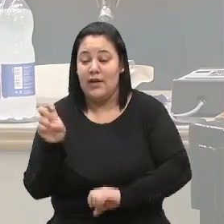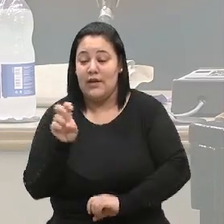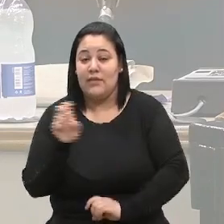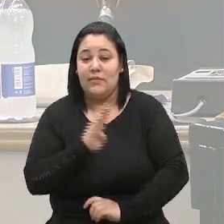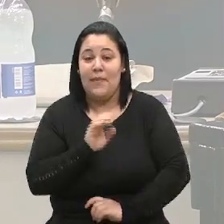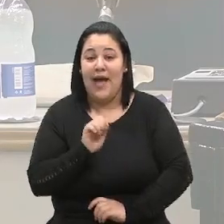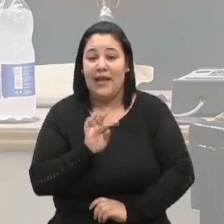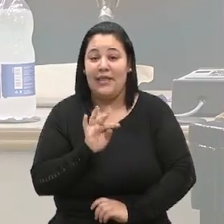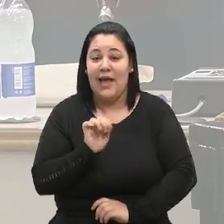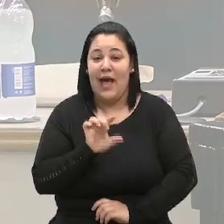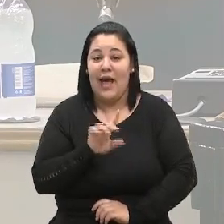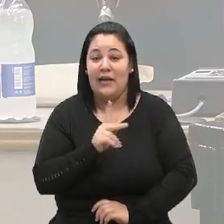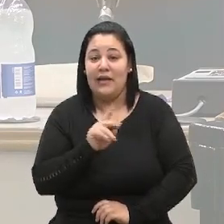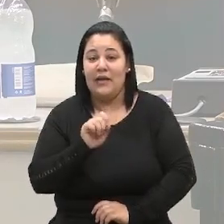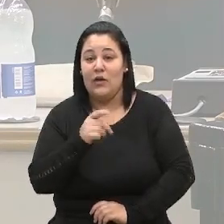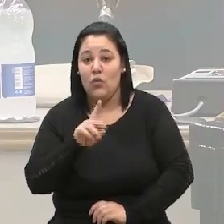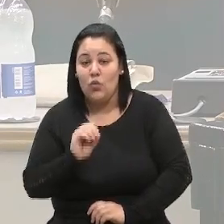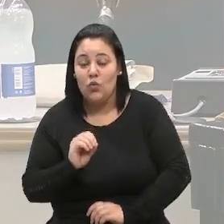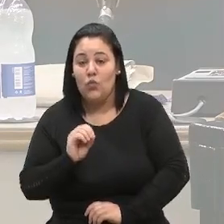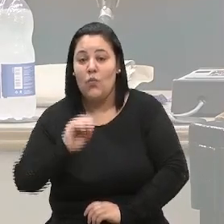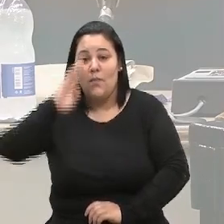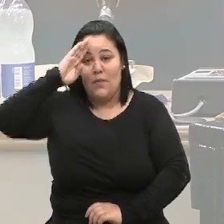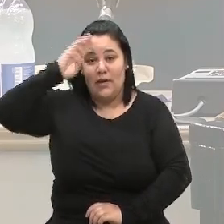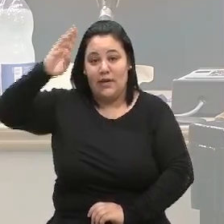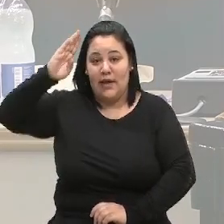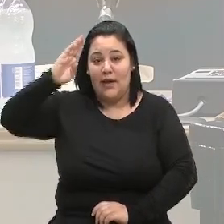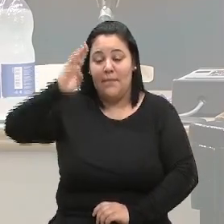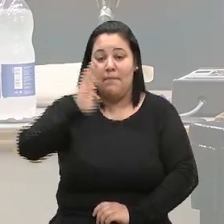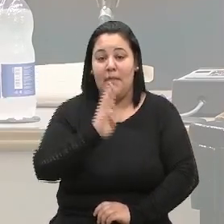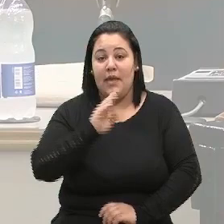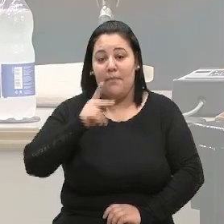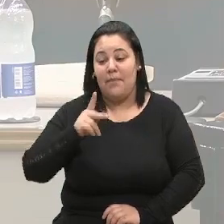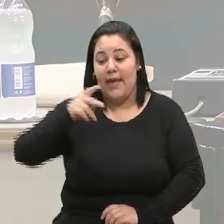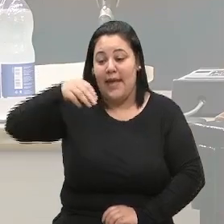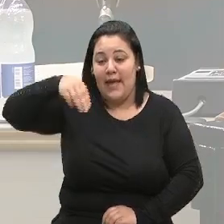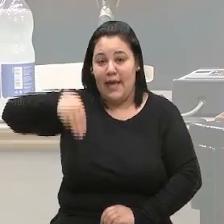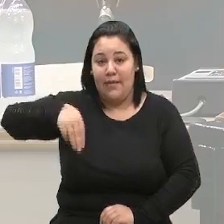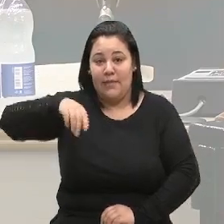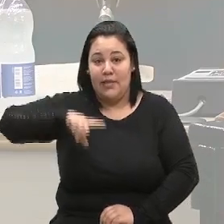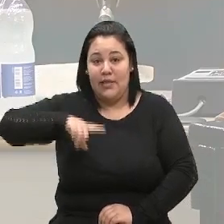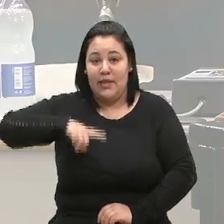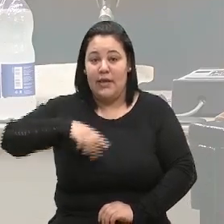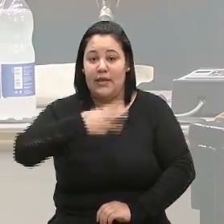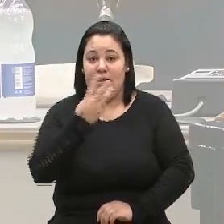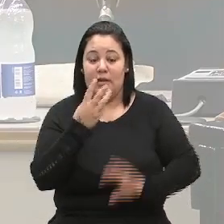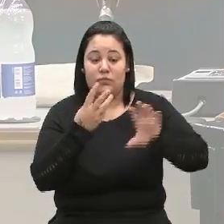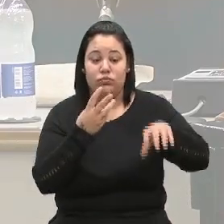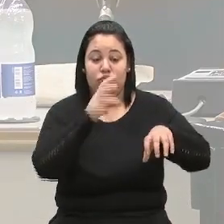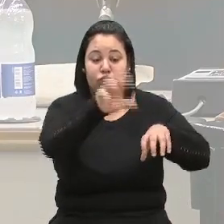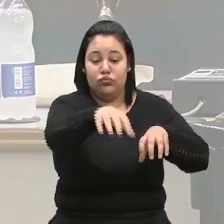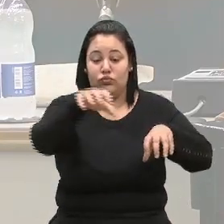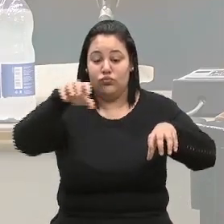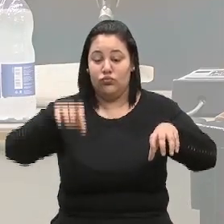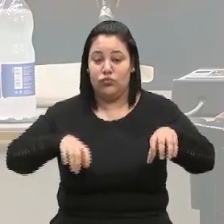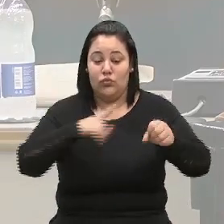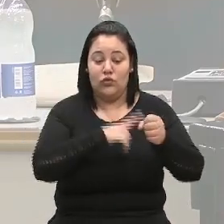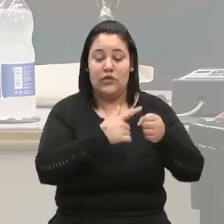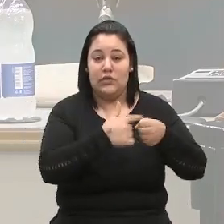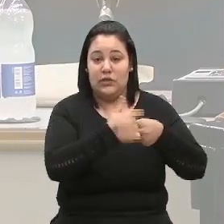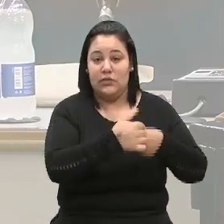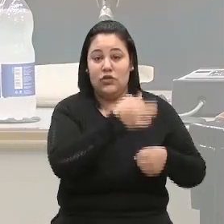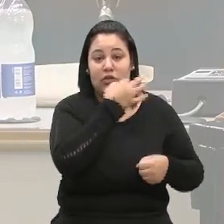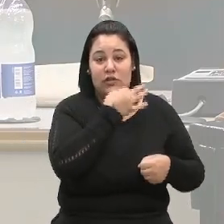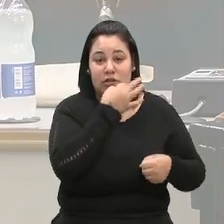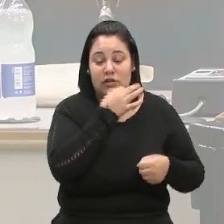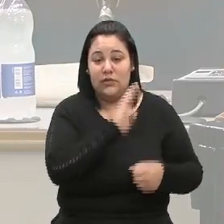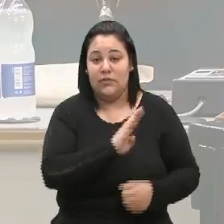Bombeiro Militar. O 5º Batalhão de Bombeiro Militar, BBM, está estruturado em 3 companhias operacionais sediadas nos municípios de Caxias do